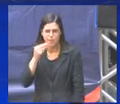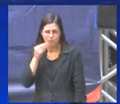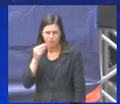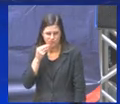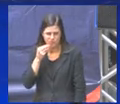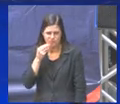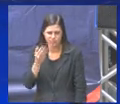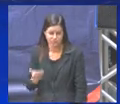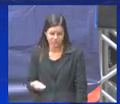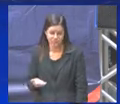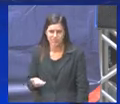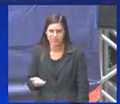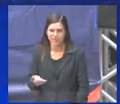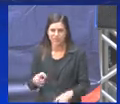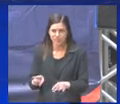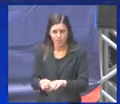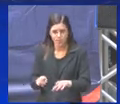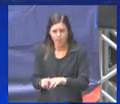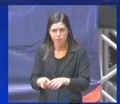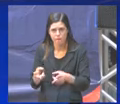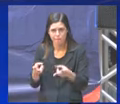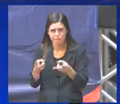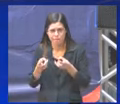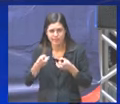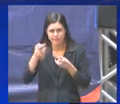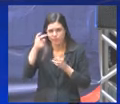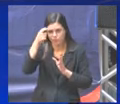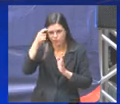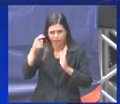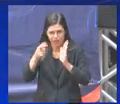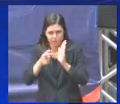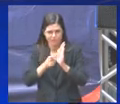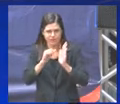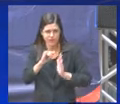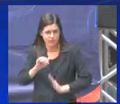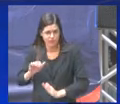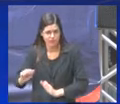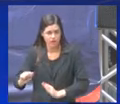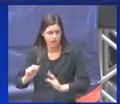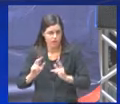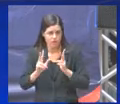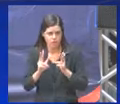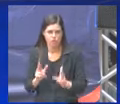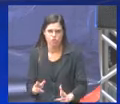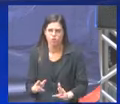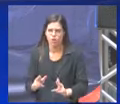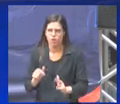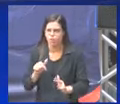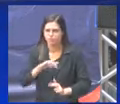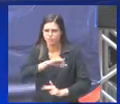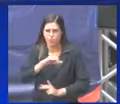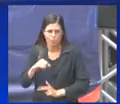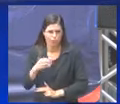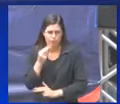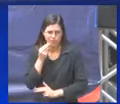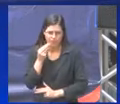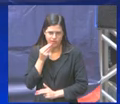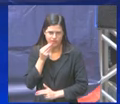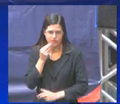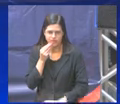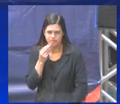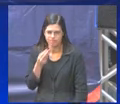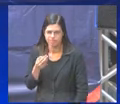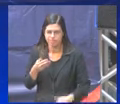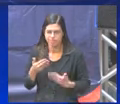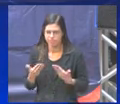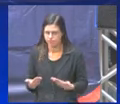inteligência artificial da mesma forma, que é justamente com esse olhar de oportunidade.